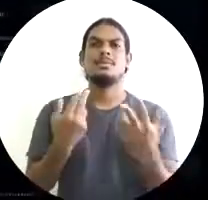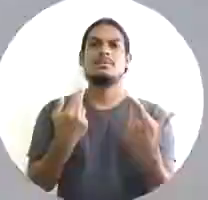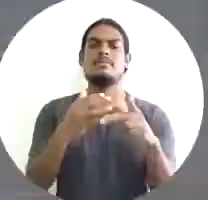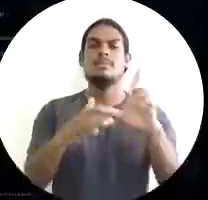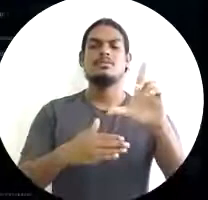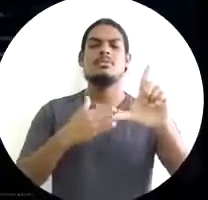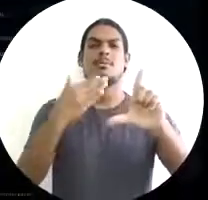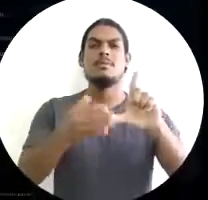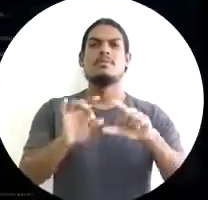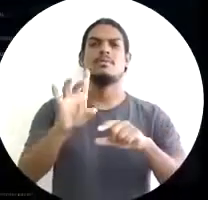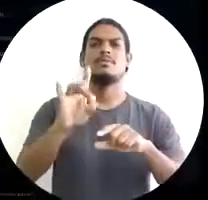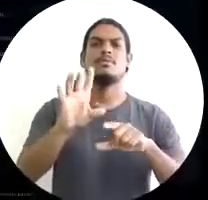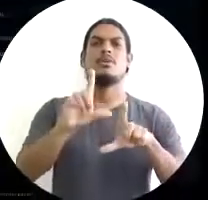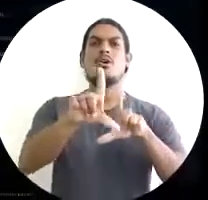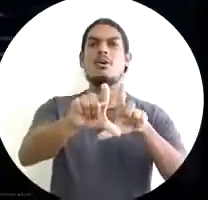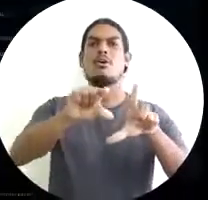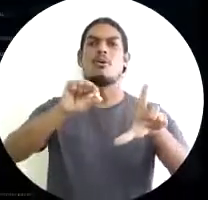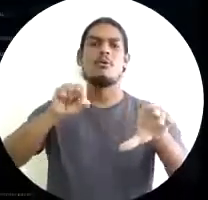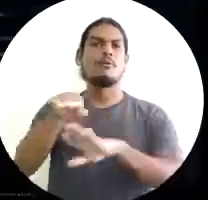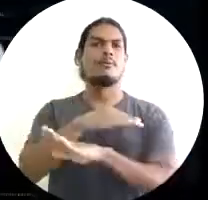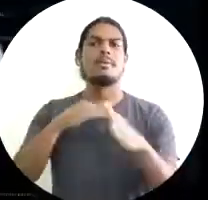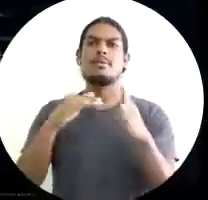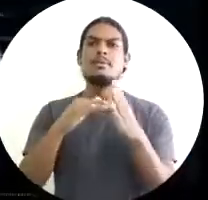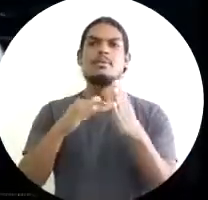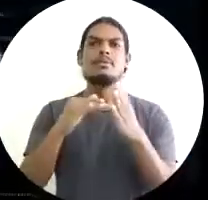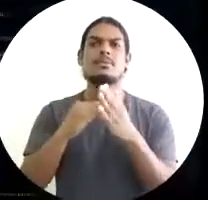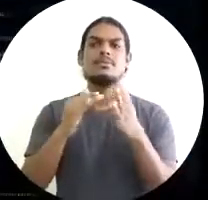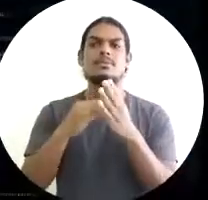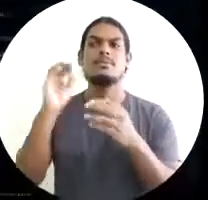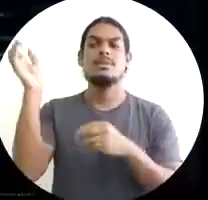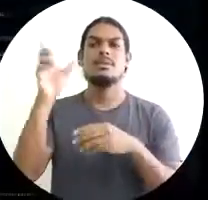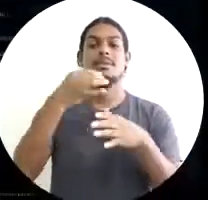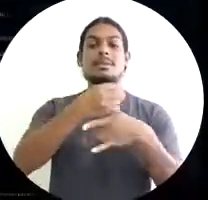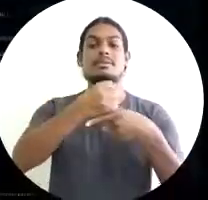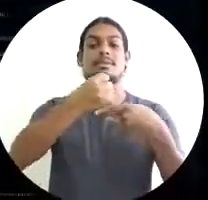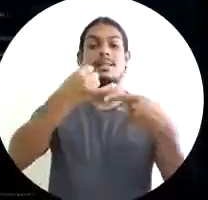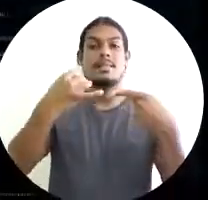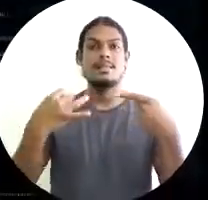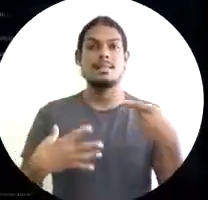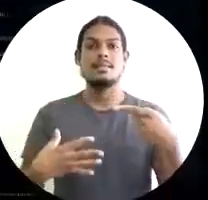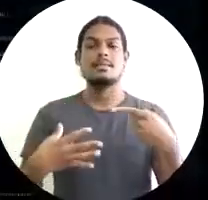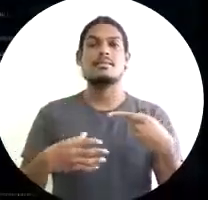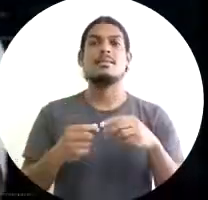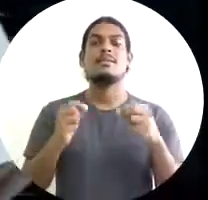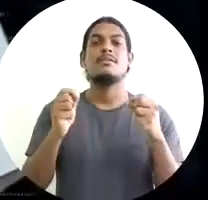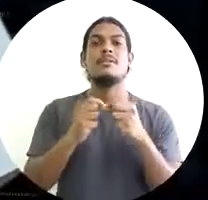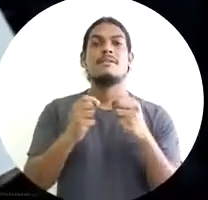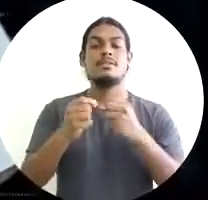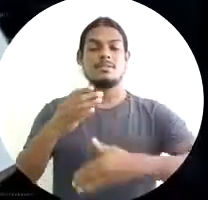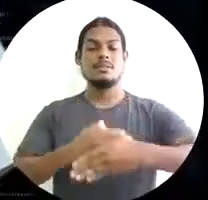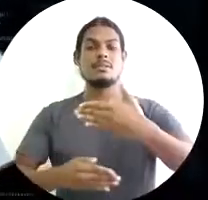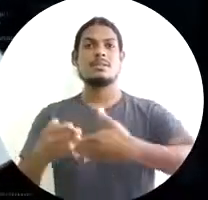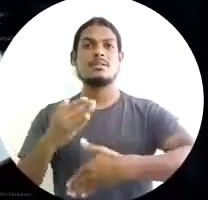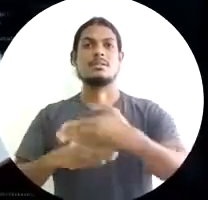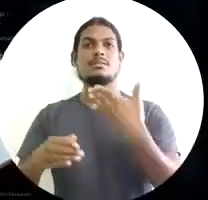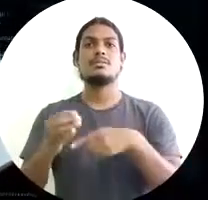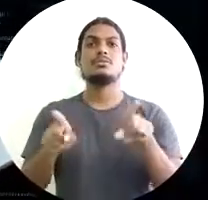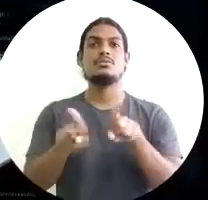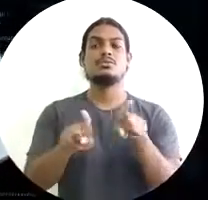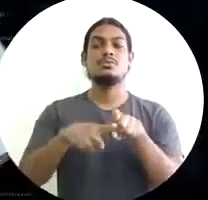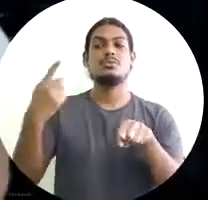o restante. Então a link, essa tag link, no HTML, ele vai fazer a relação com esse outro